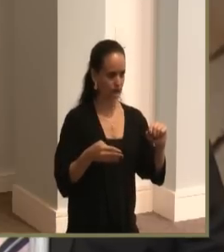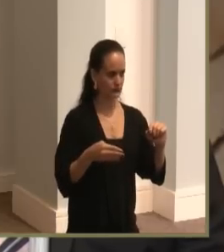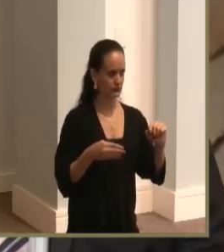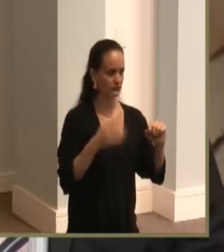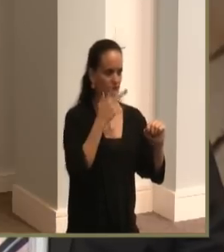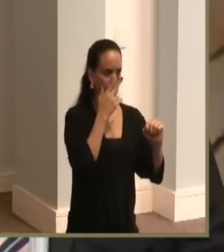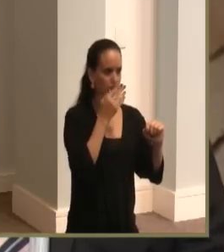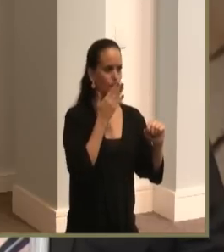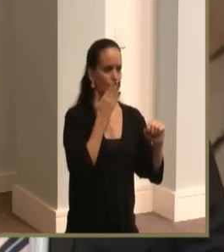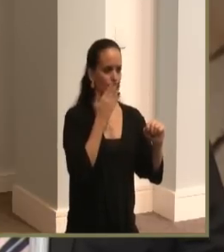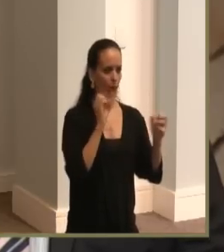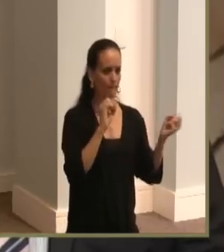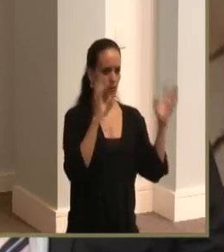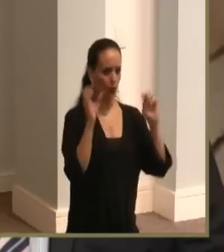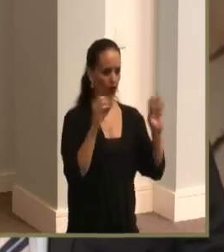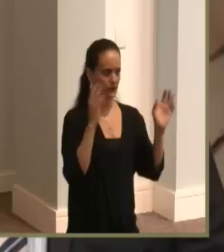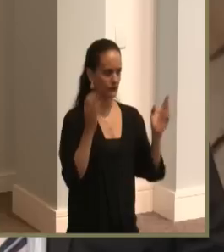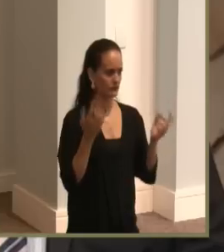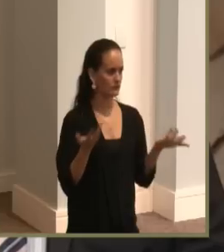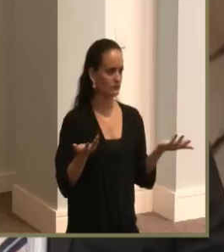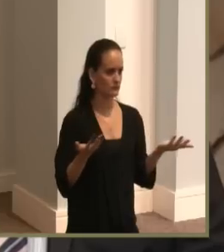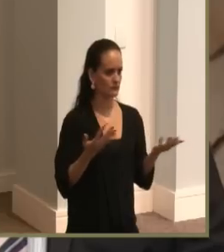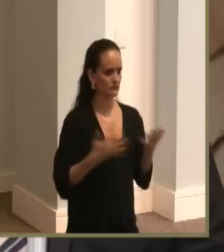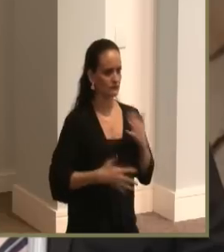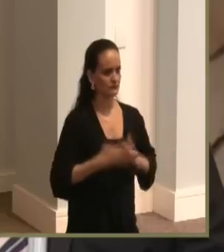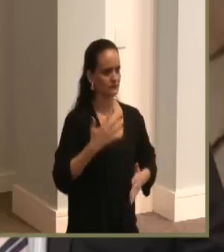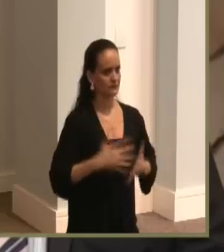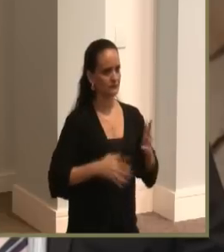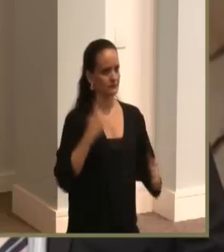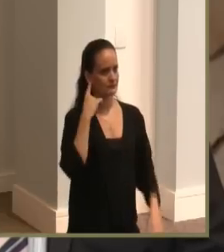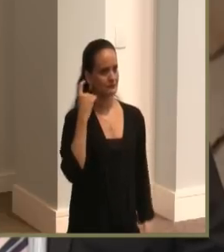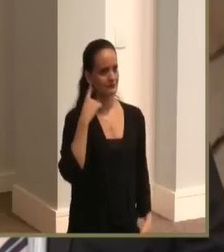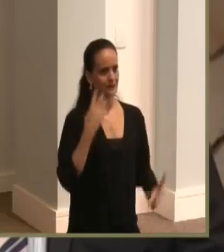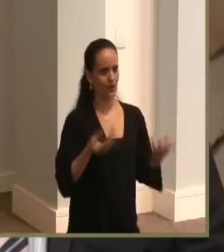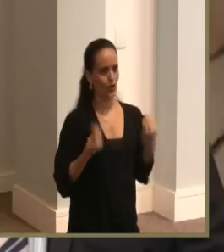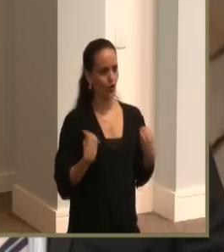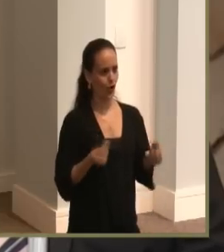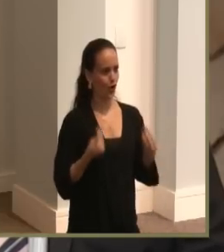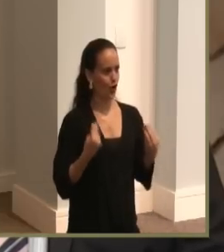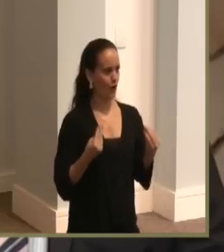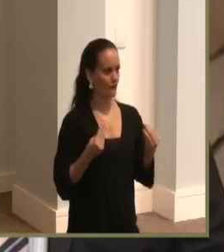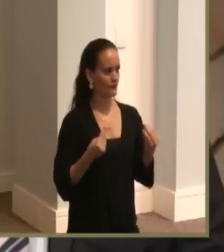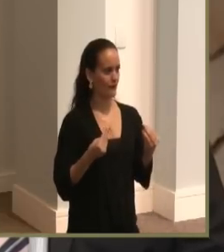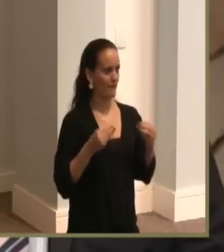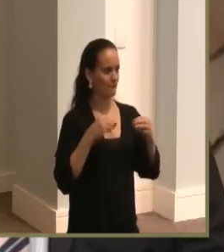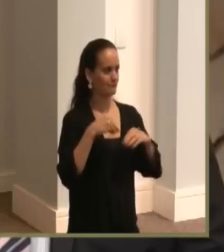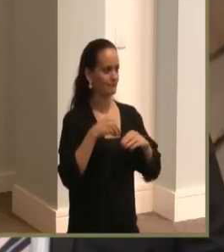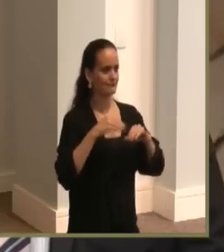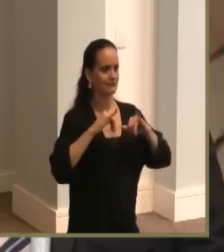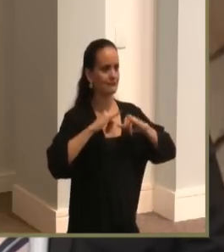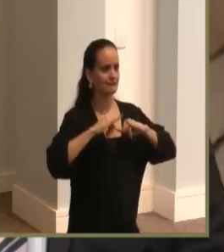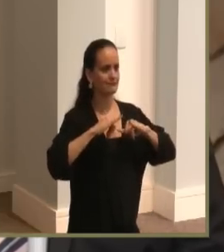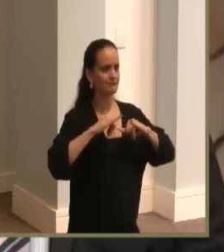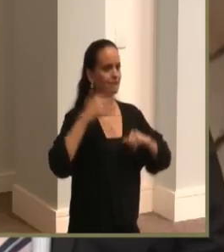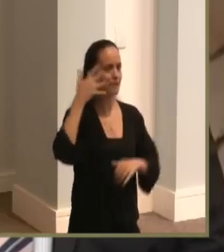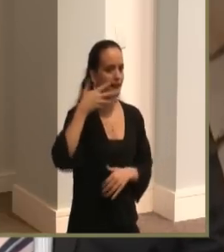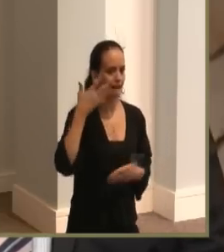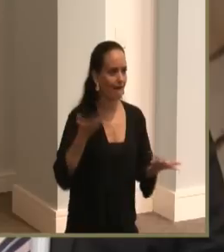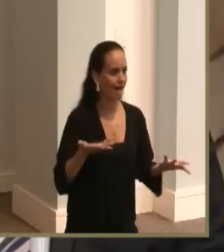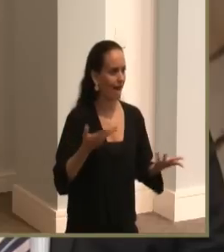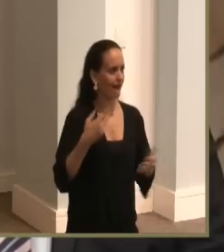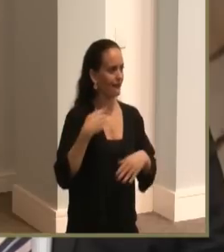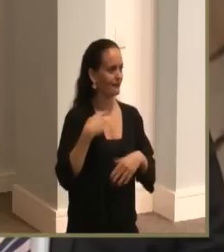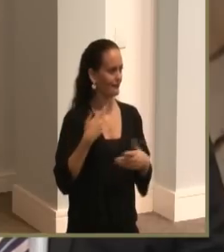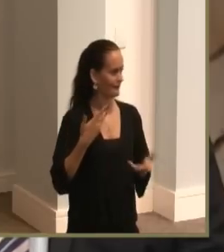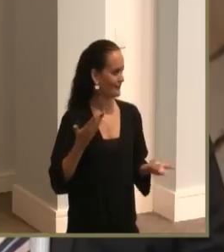também conseguir um lugar para mais um tempo. São muitos desafios e nós contamos mais uma vez com a missionária Igreja Memorial para